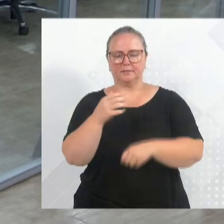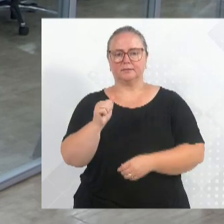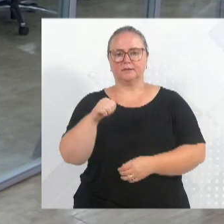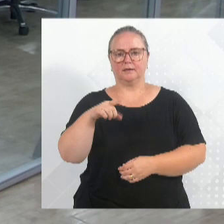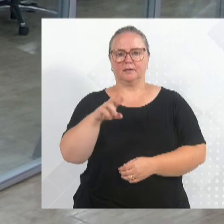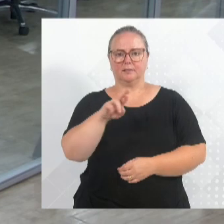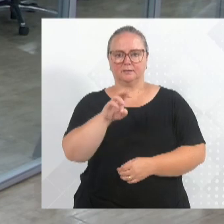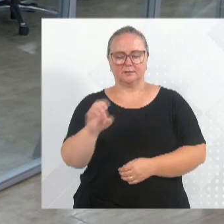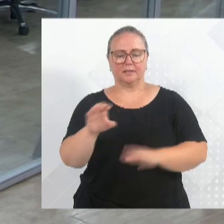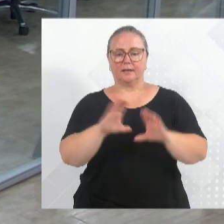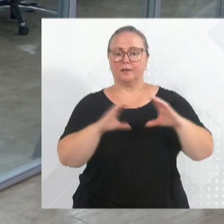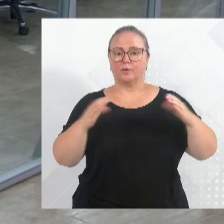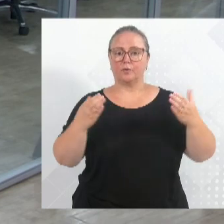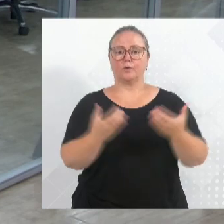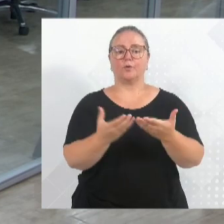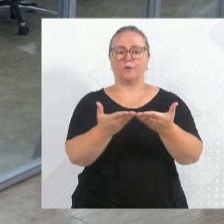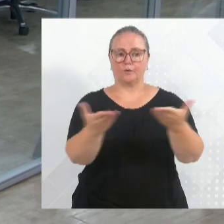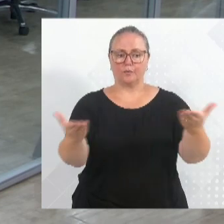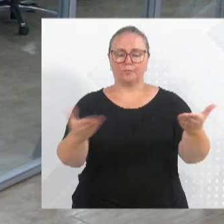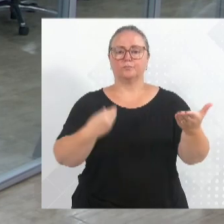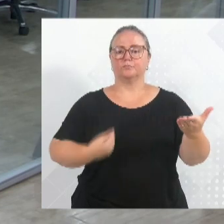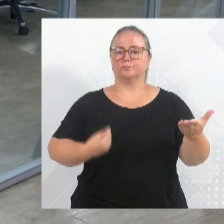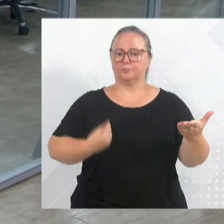aqui presente nesta casa.